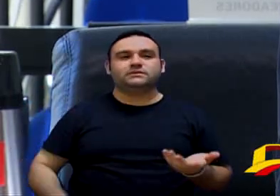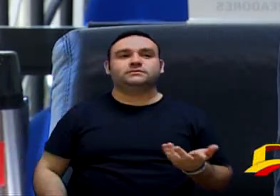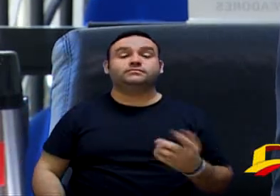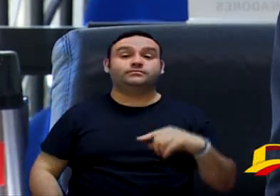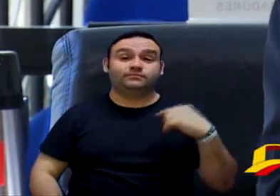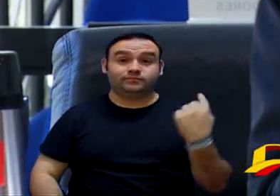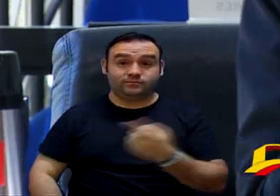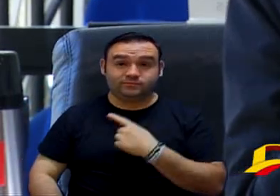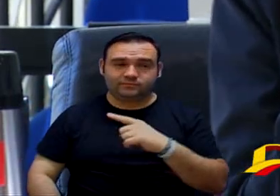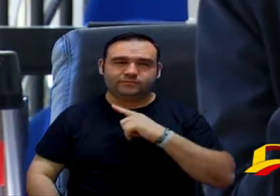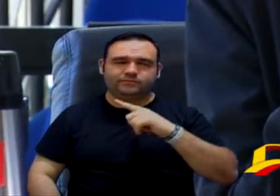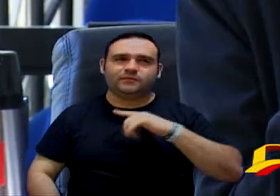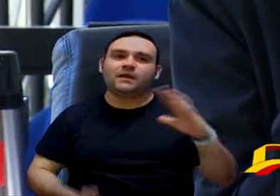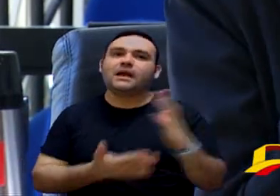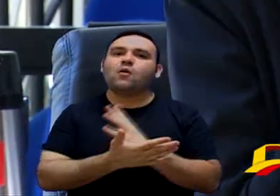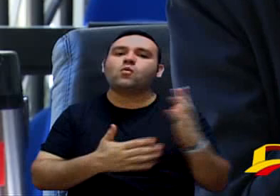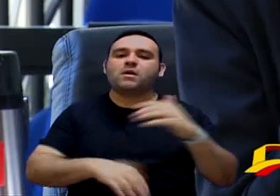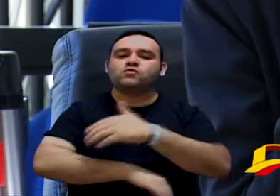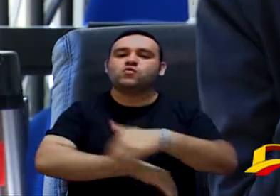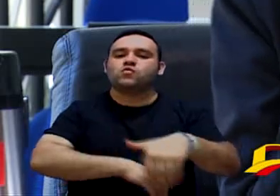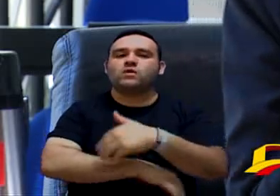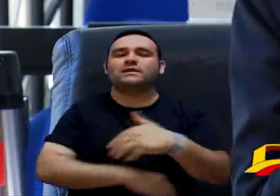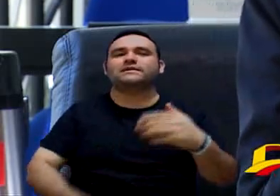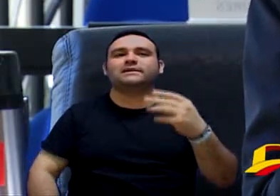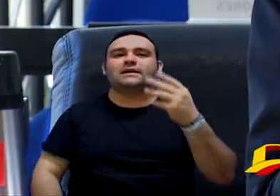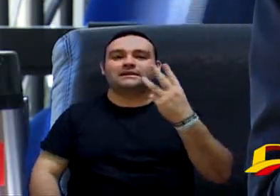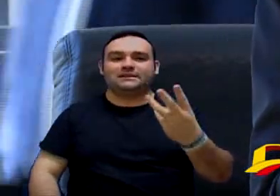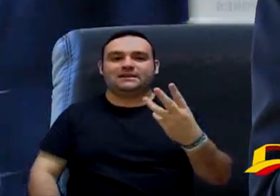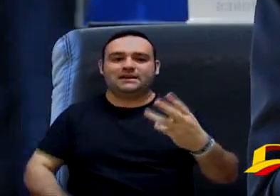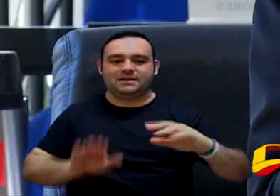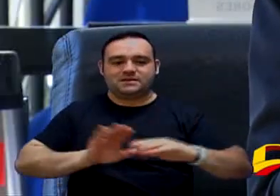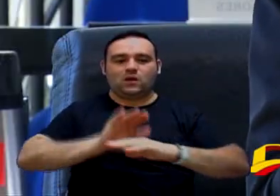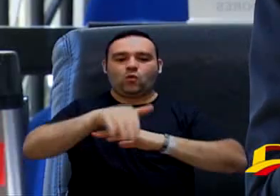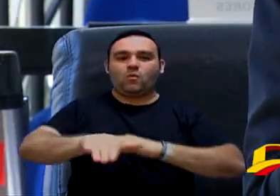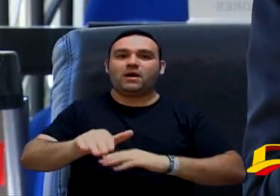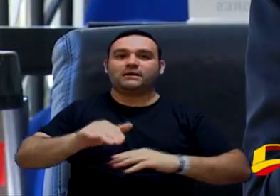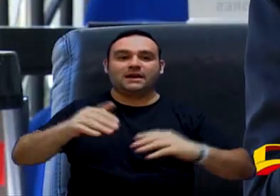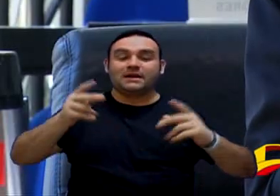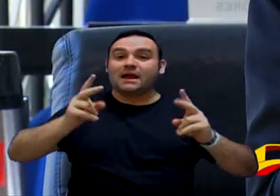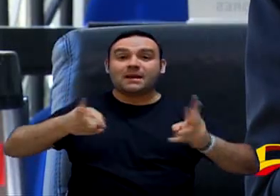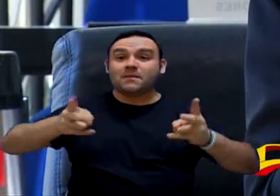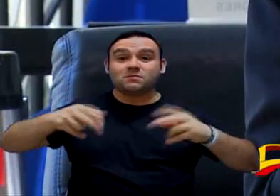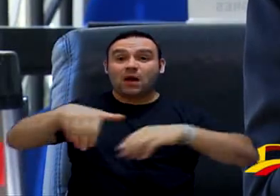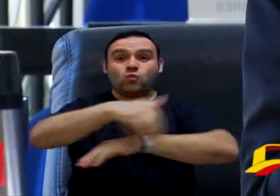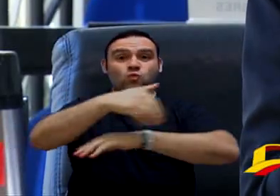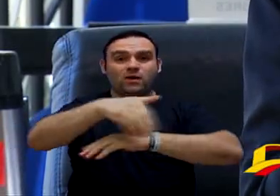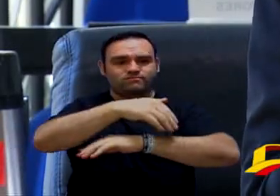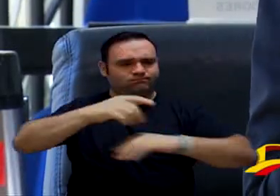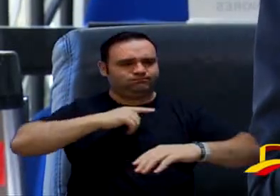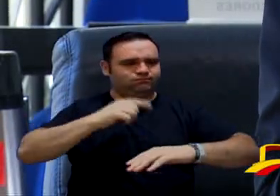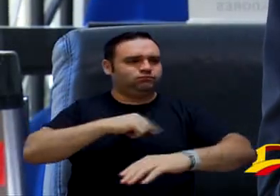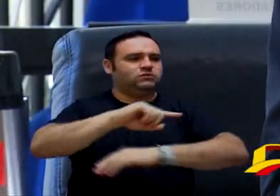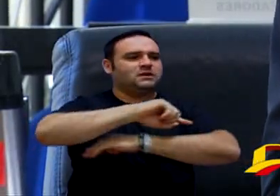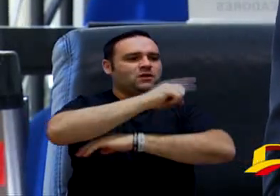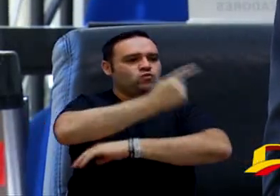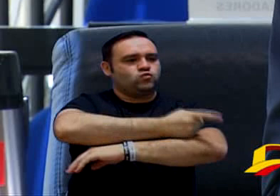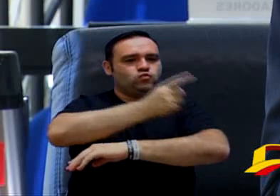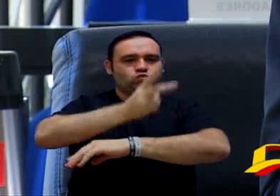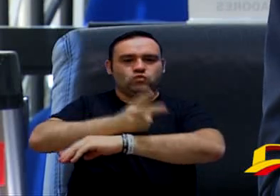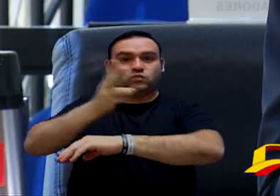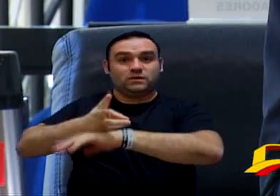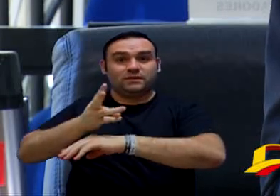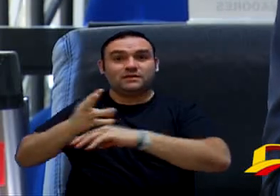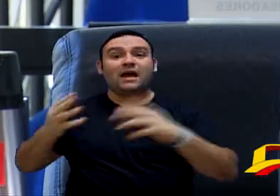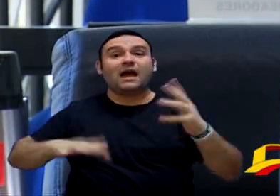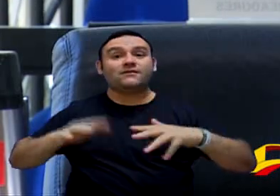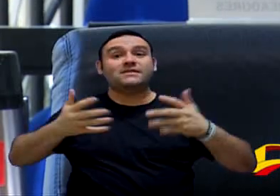O que a gente tem algumas vias três redutor de velocidade numa mesma via né excesso em alguns